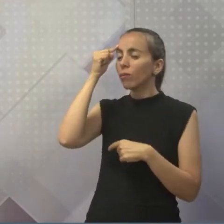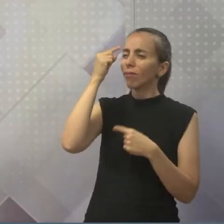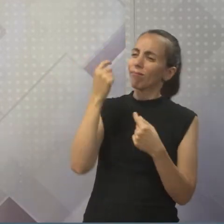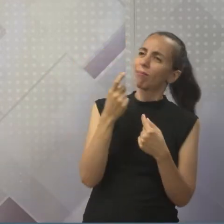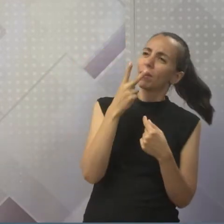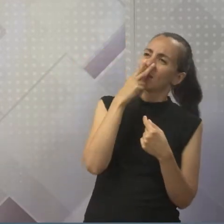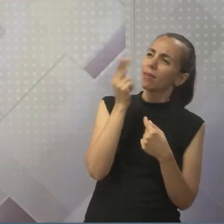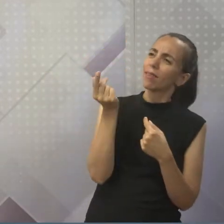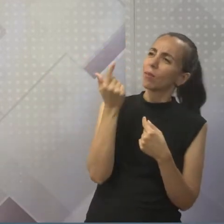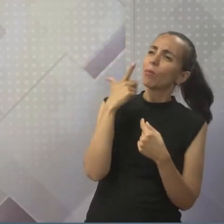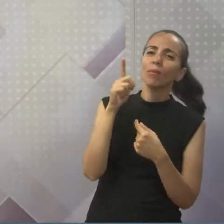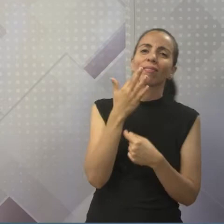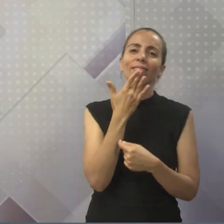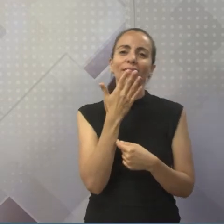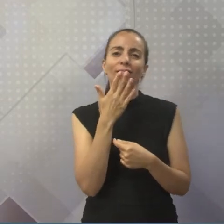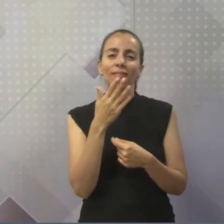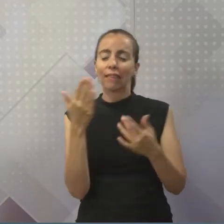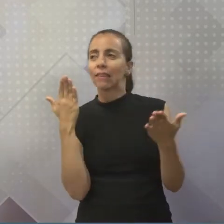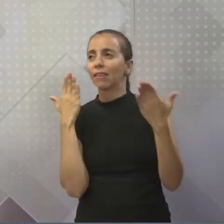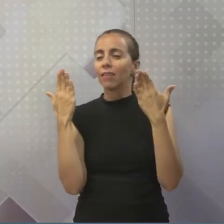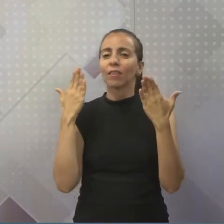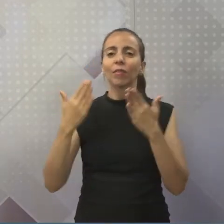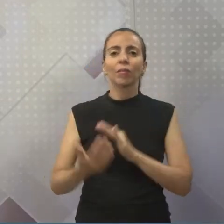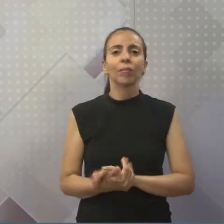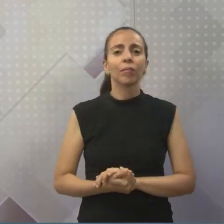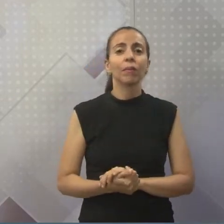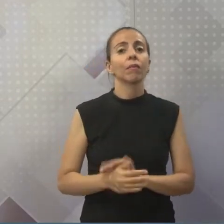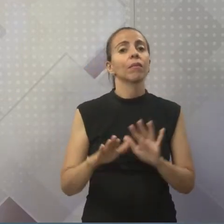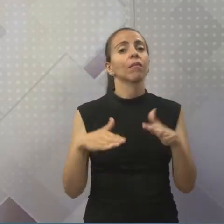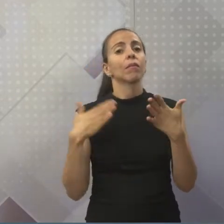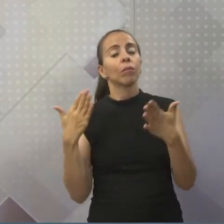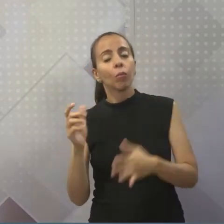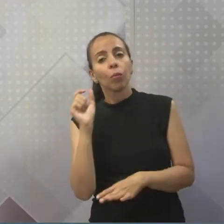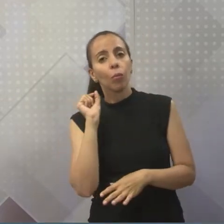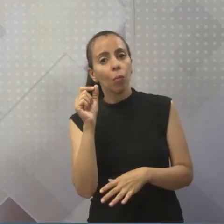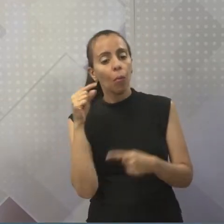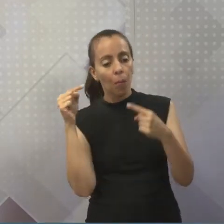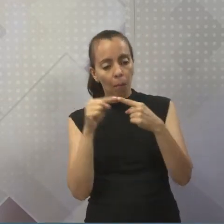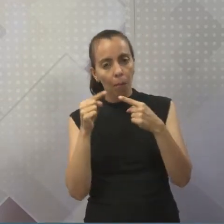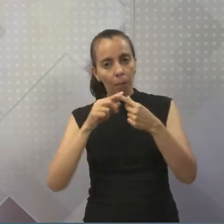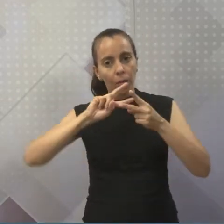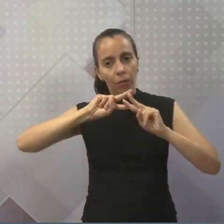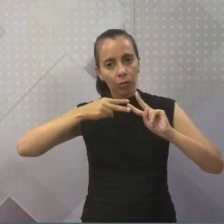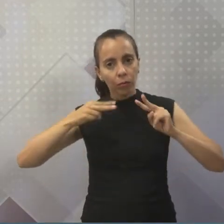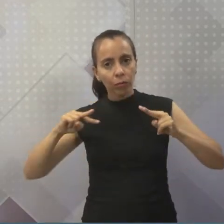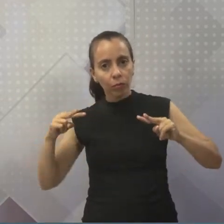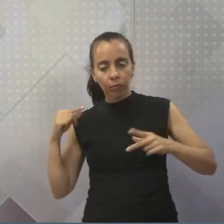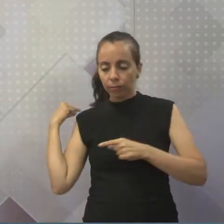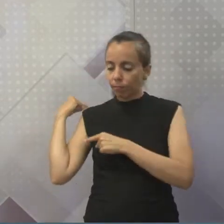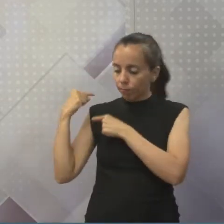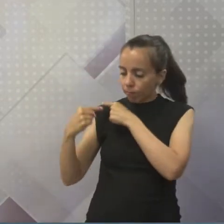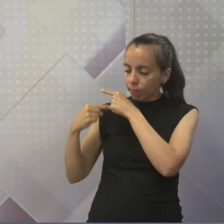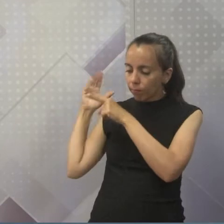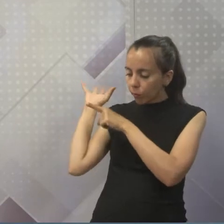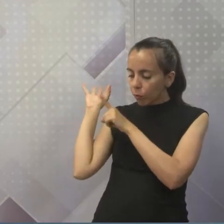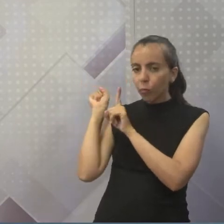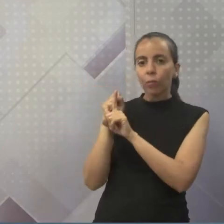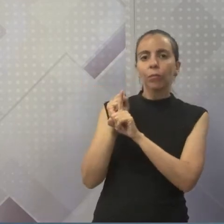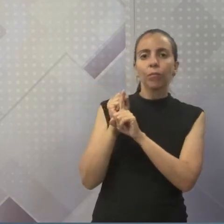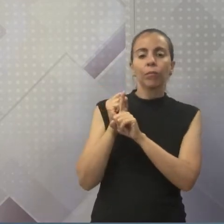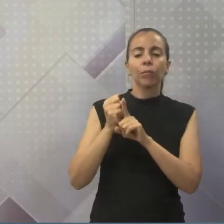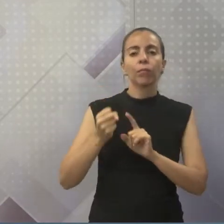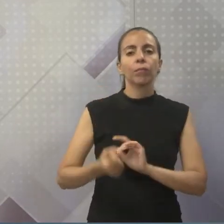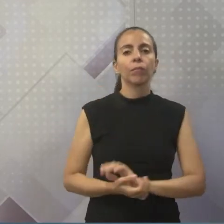né? Por isso, essa questão é uma questão, repito, uma questão genética, uma questão herdada e